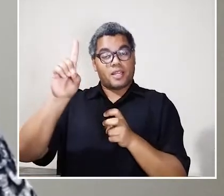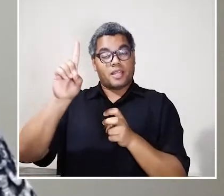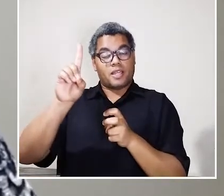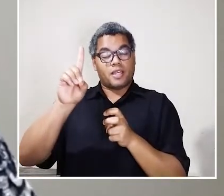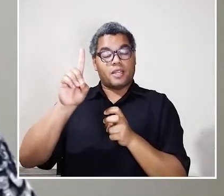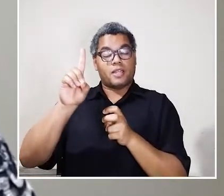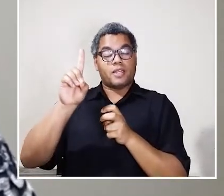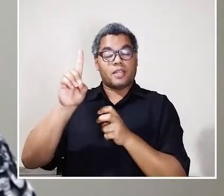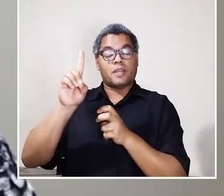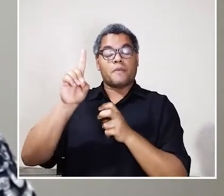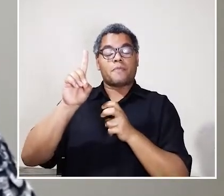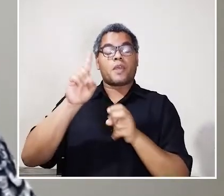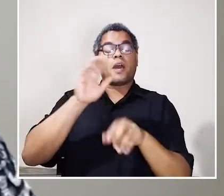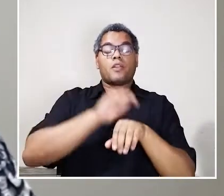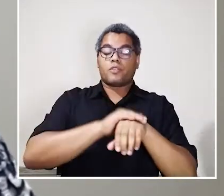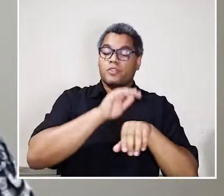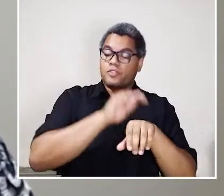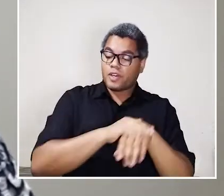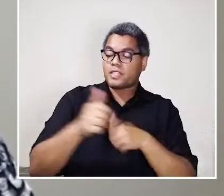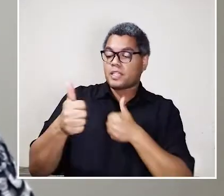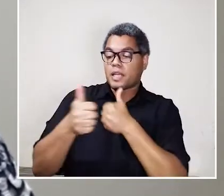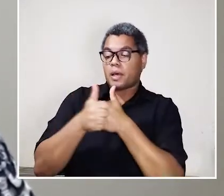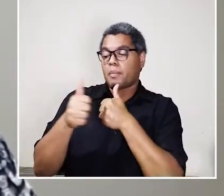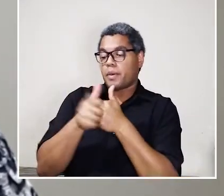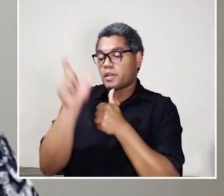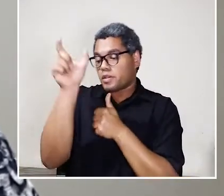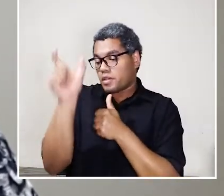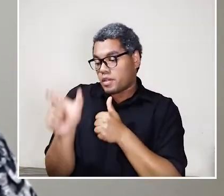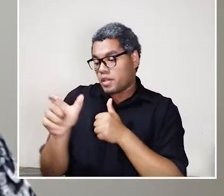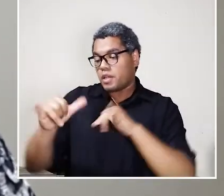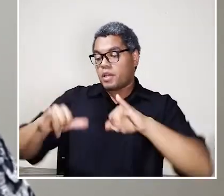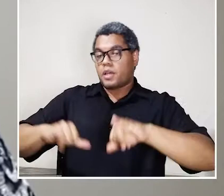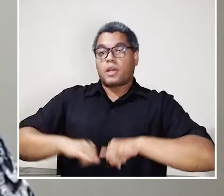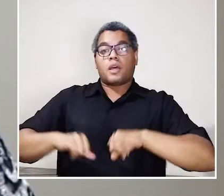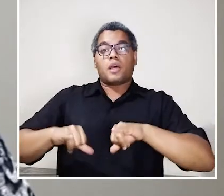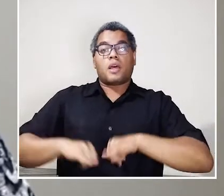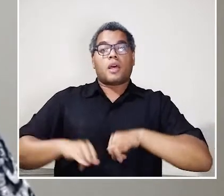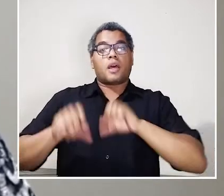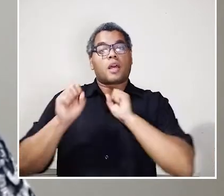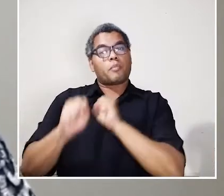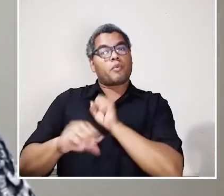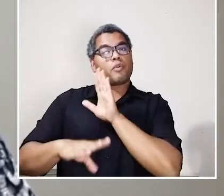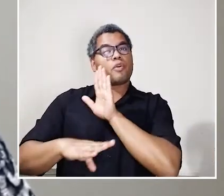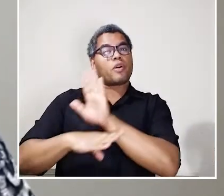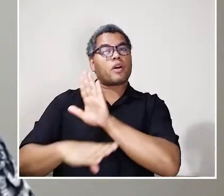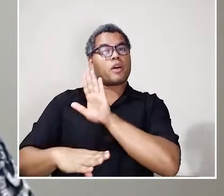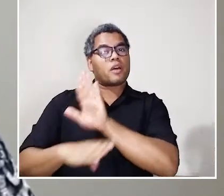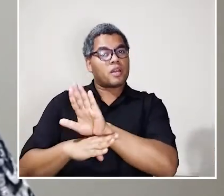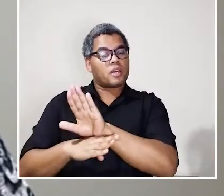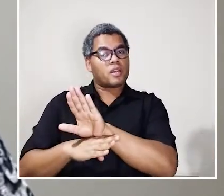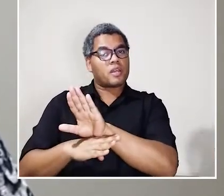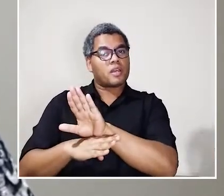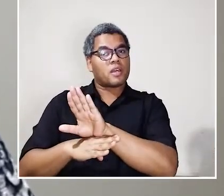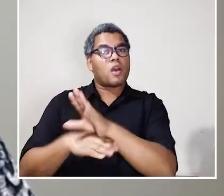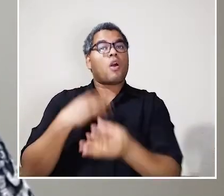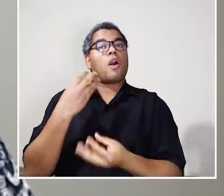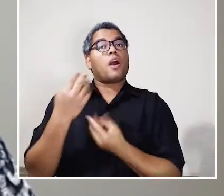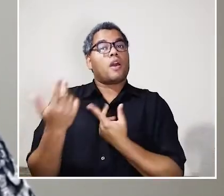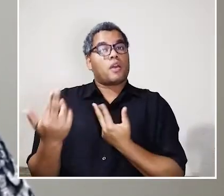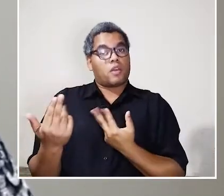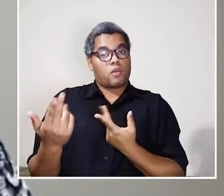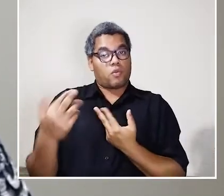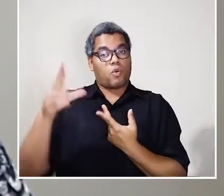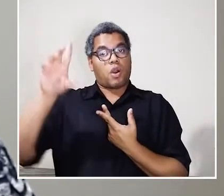para o lado de alguém que também está sofrendo, para que possamos ajudar aquela pessoa,